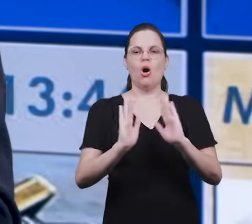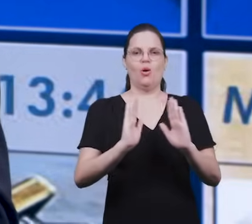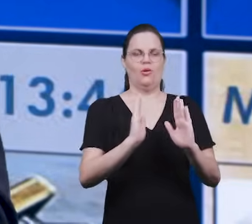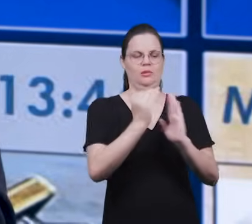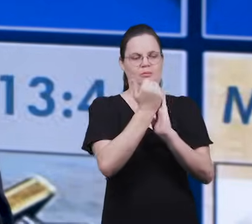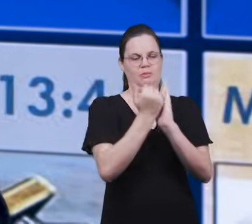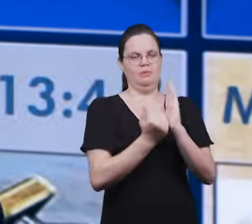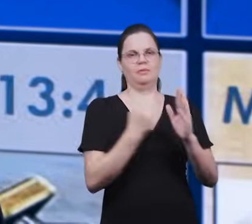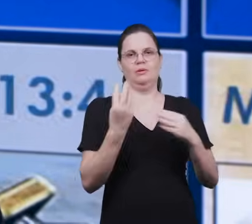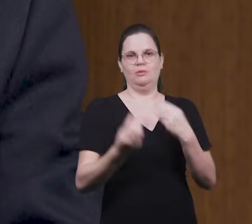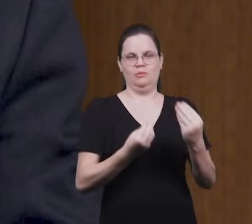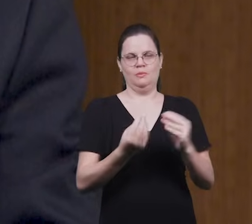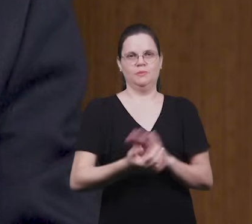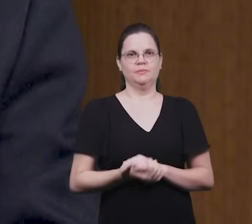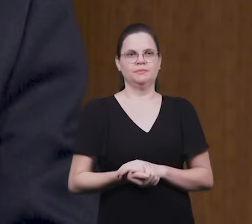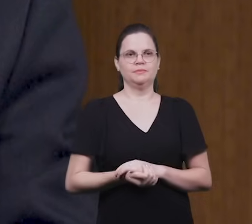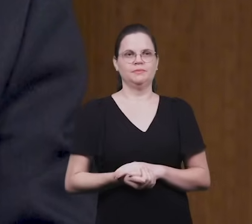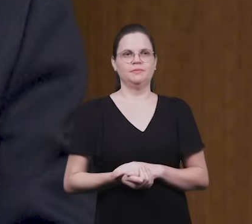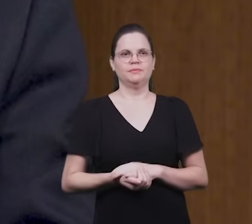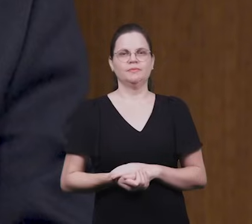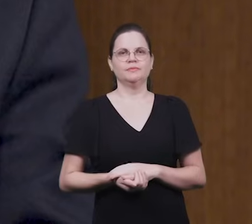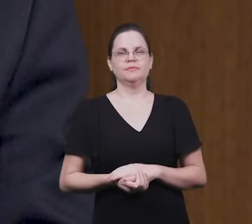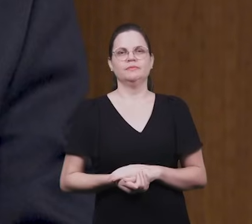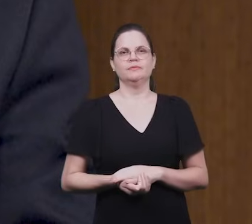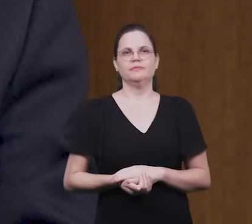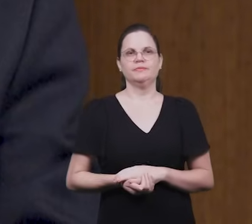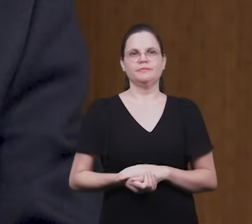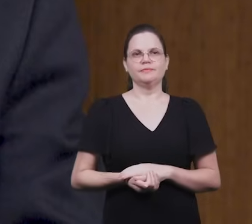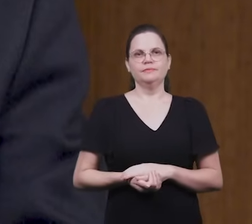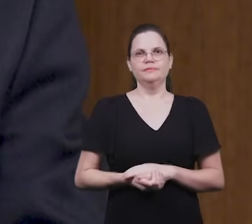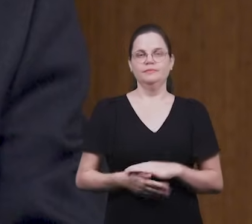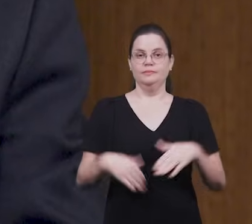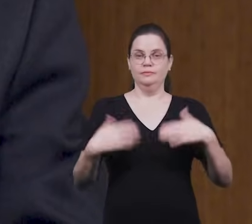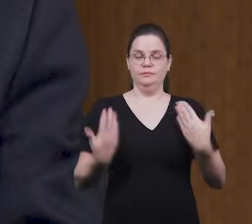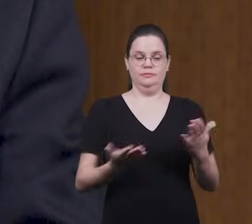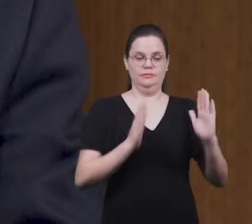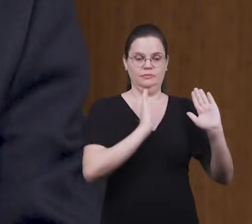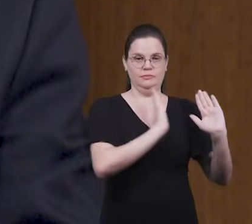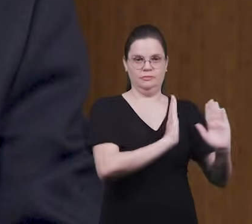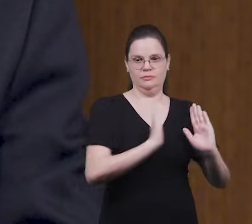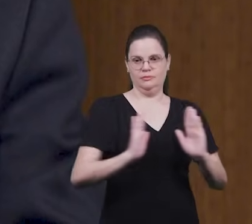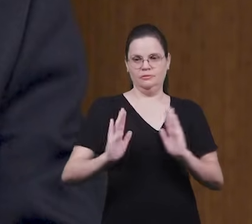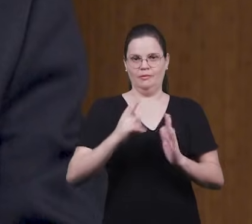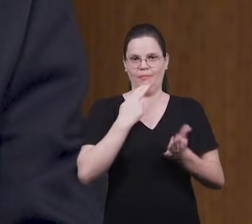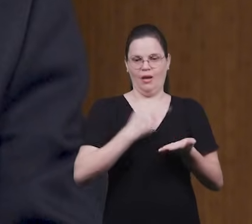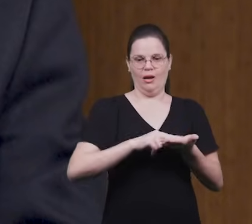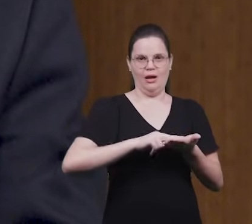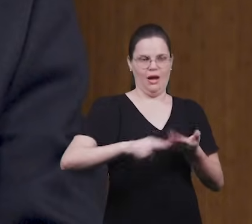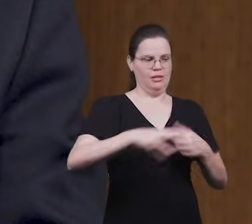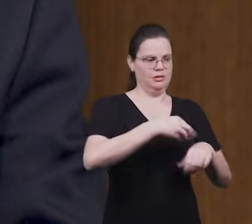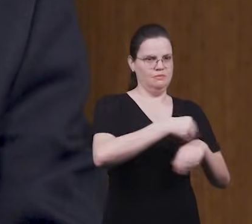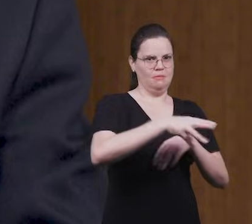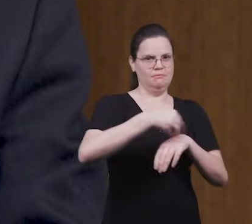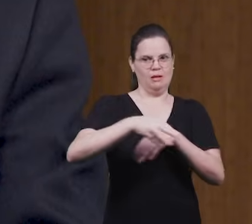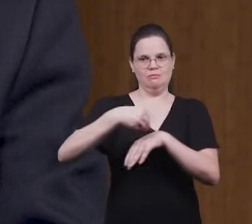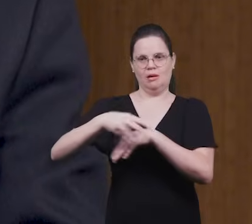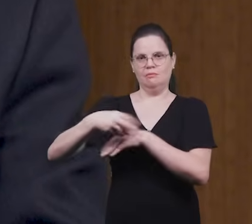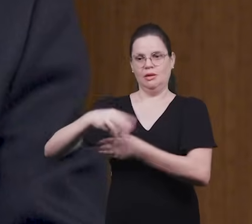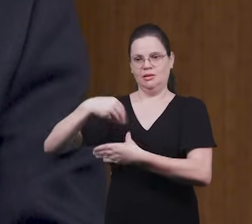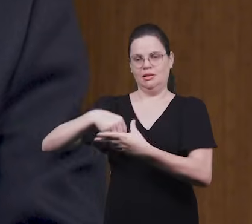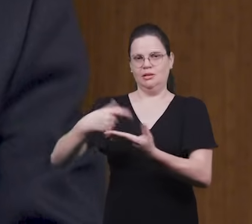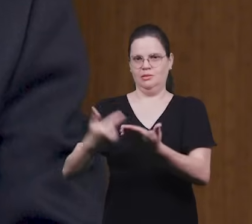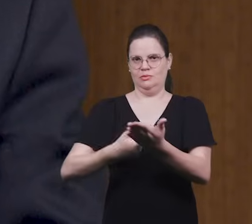vamos abordar? Bom, na verdade, esta sequência de cartas escritas no livro de